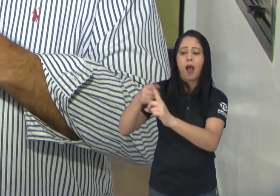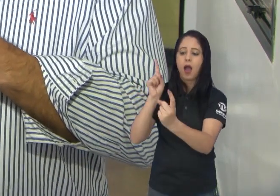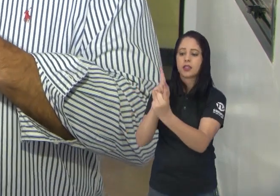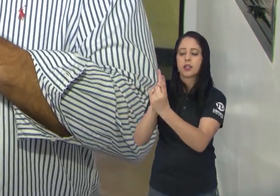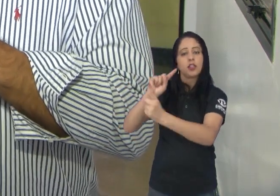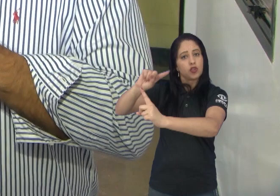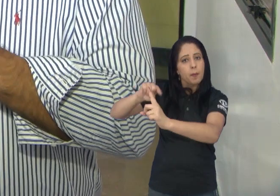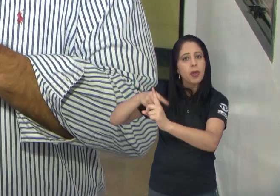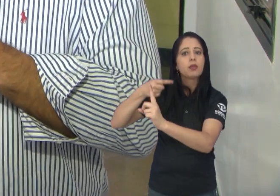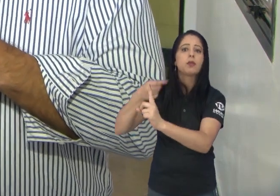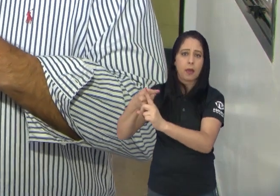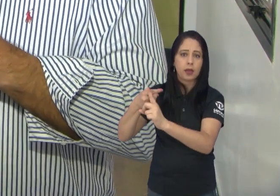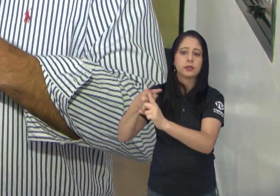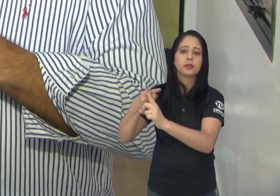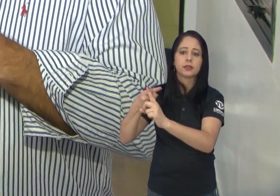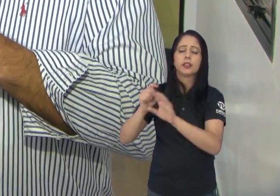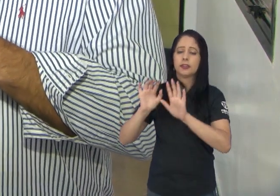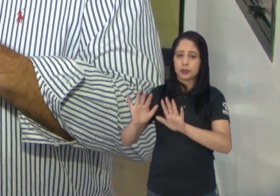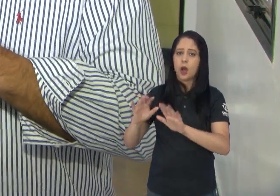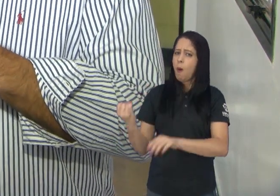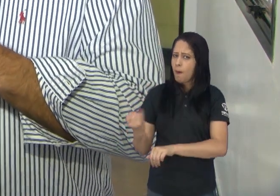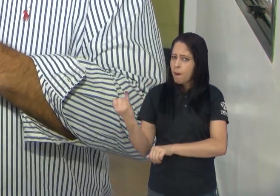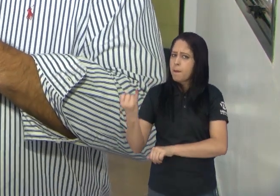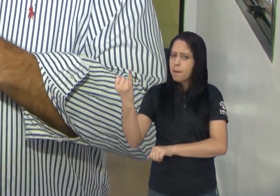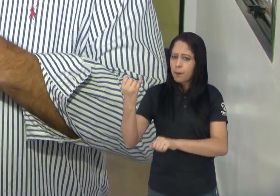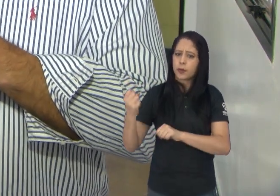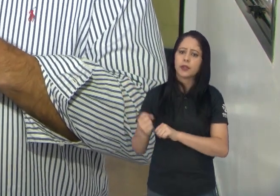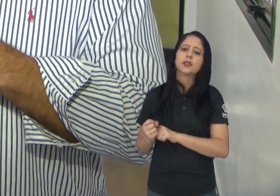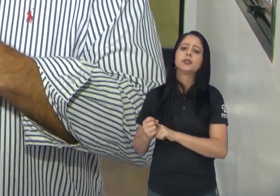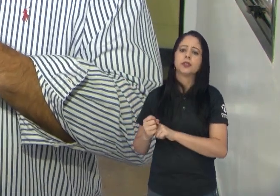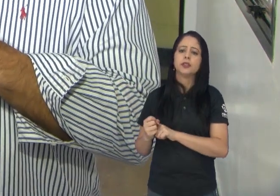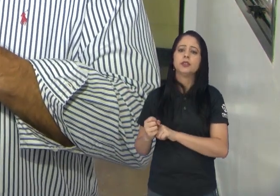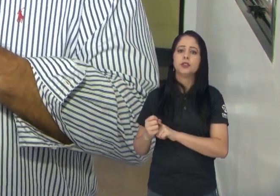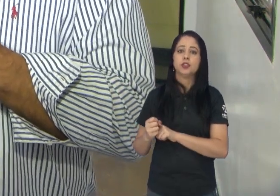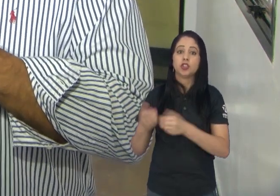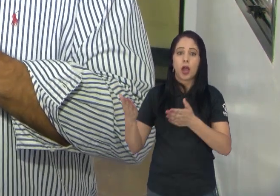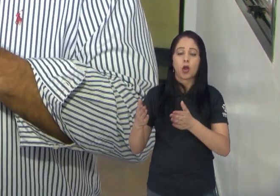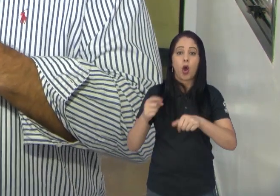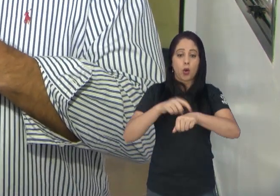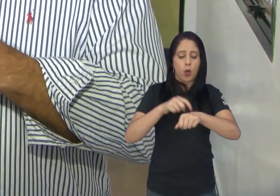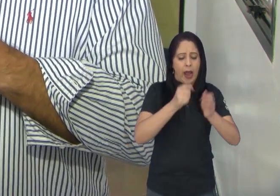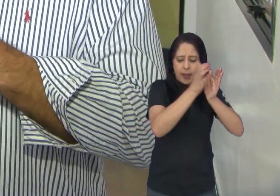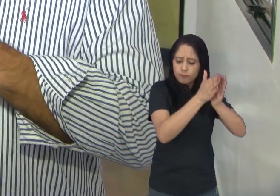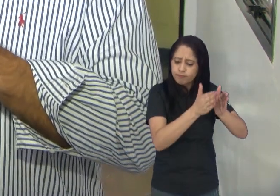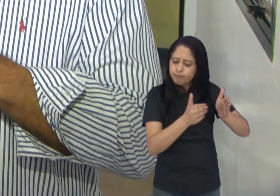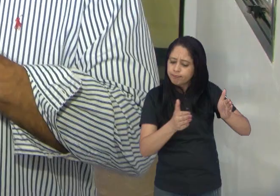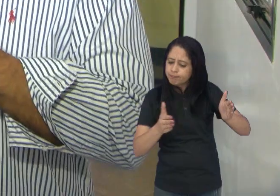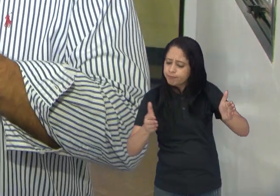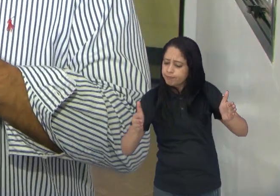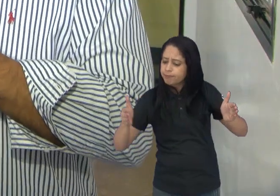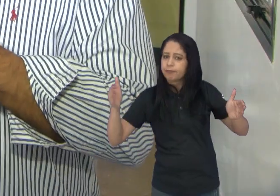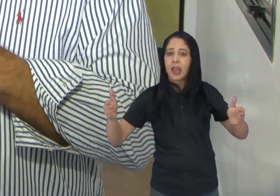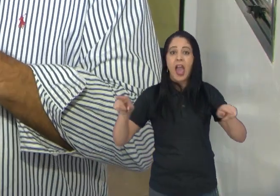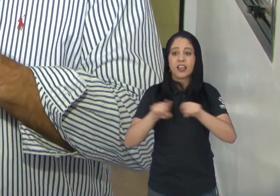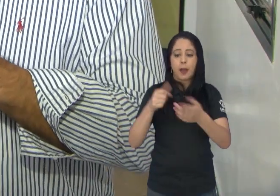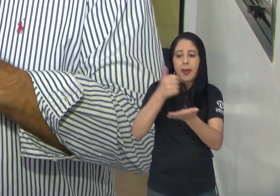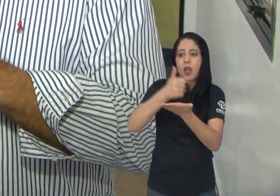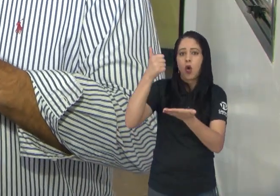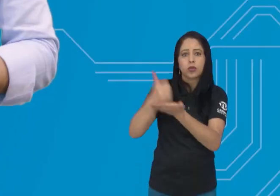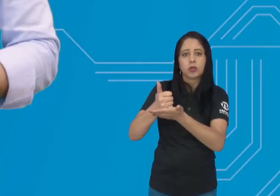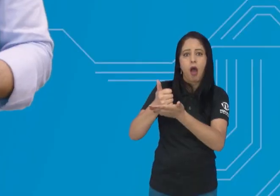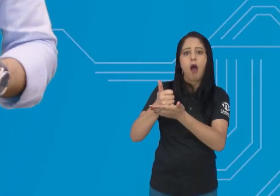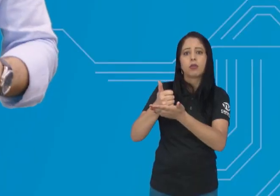você supre uma necessidade. Então, essa é a importância de você ampliar os horários da UBS para ampliar serviço à